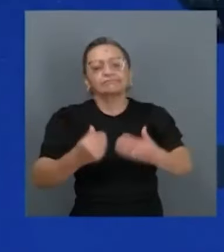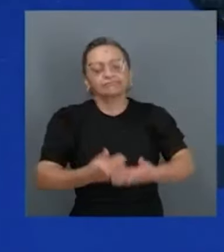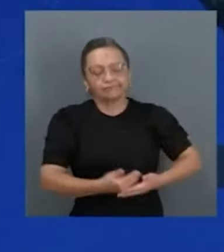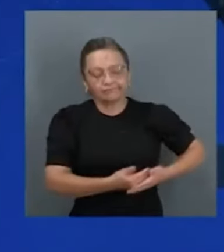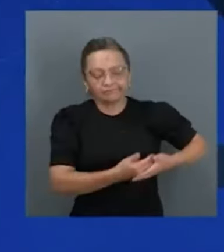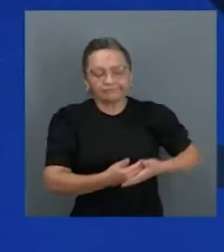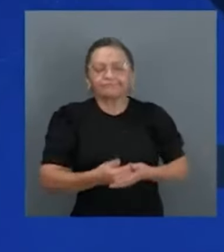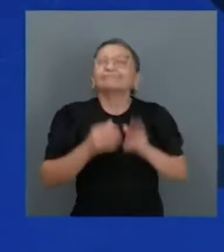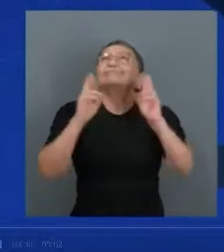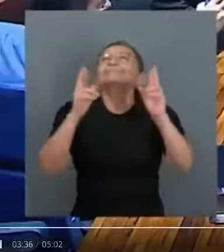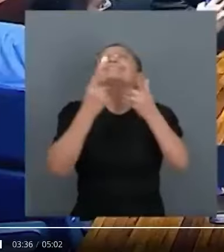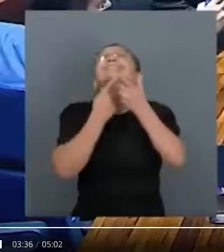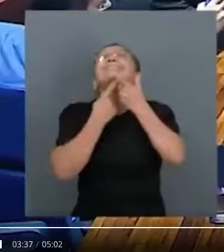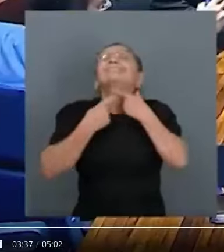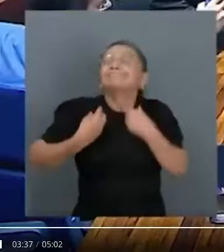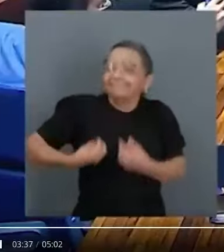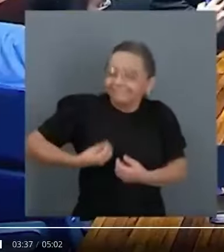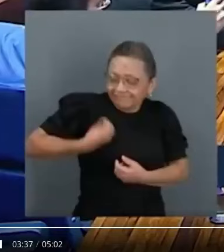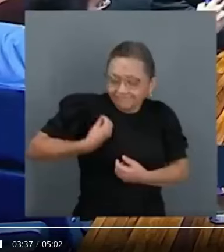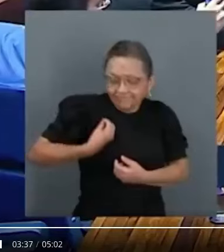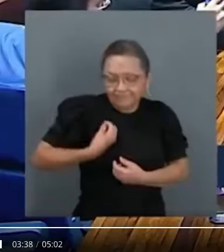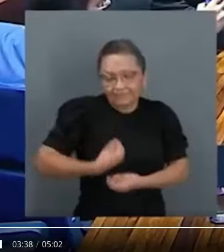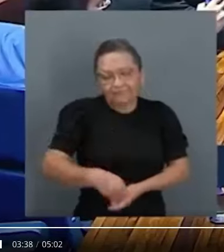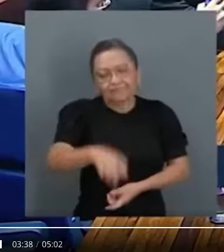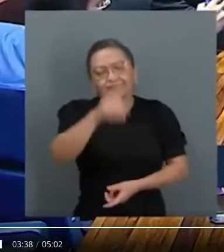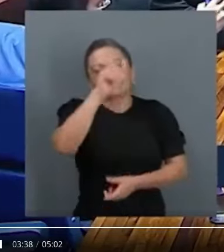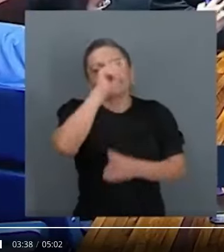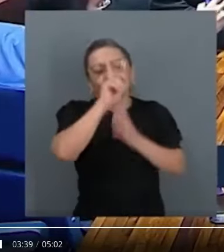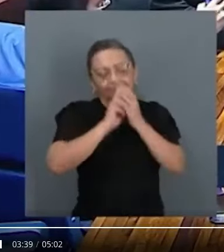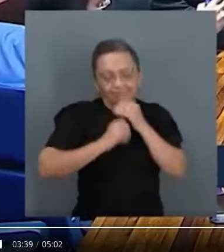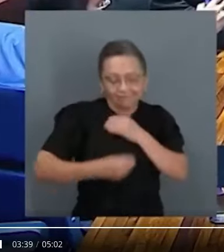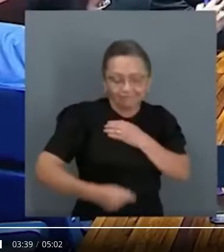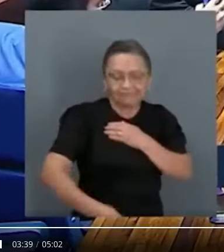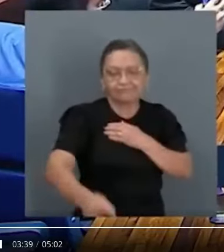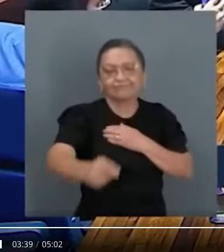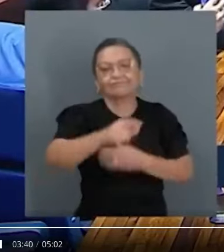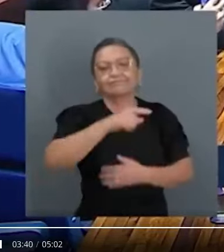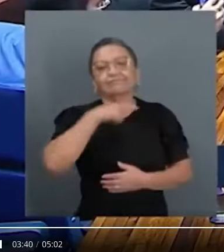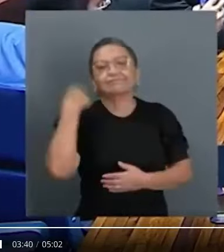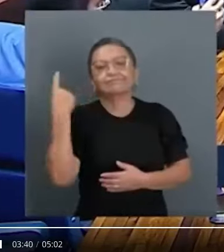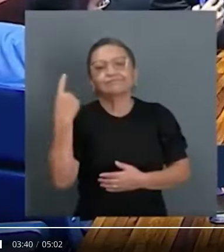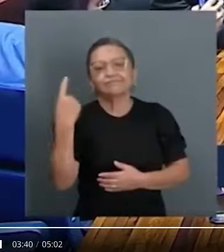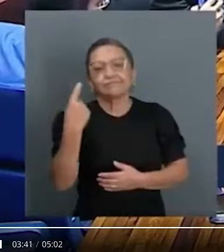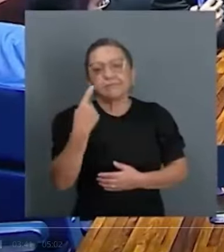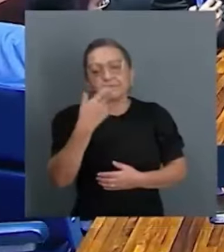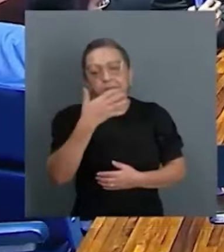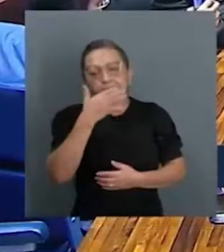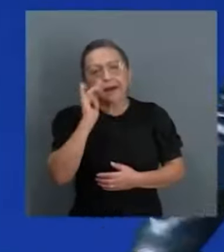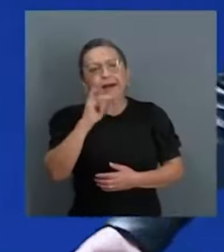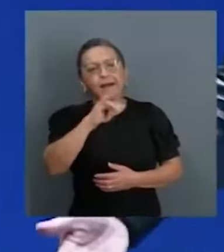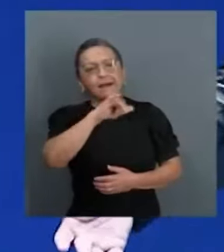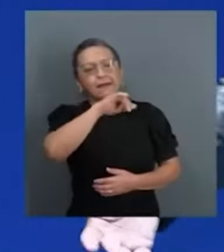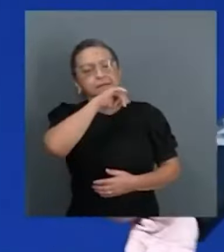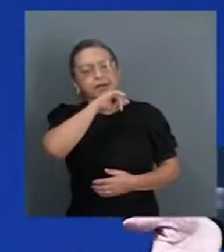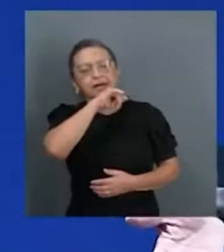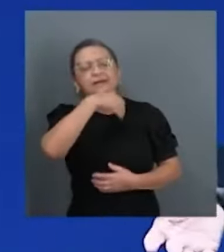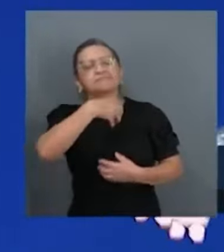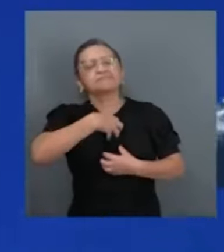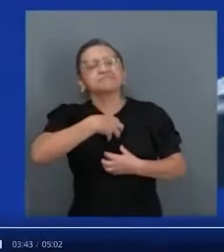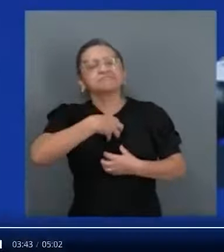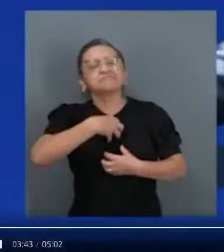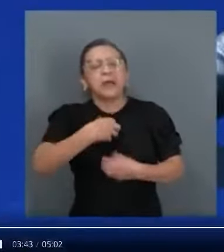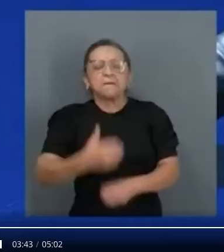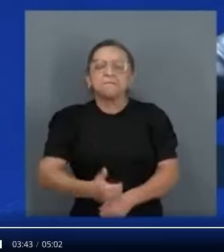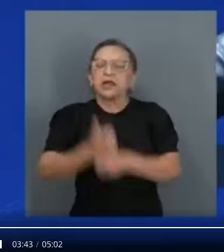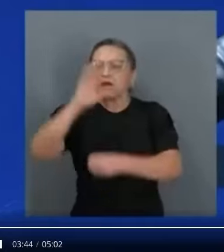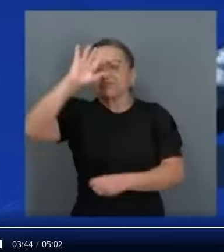desejava viver foi silenciado para sempre. Os pais, que acreditavam estar tomando a